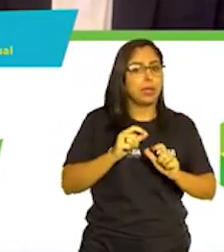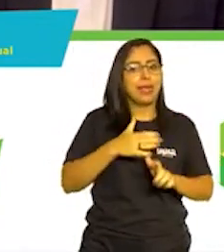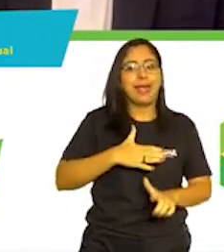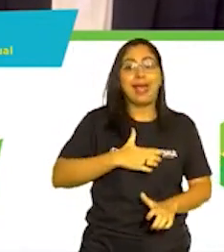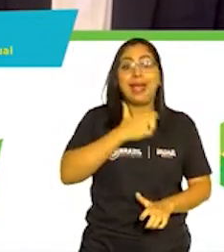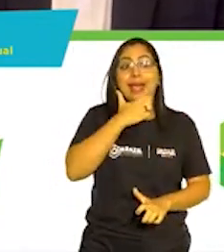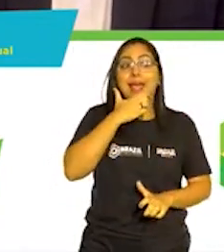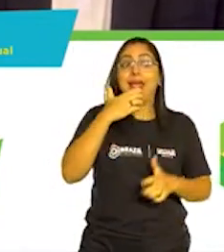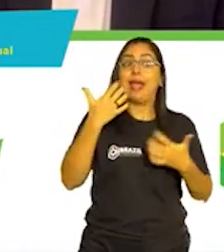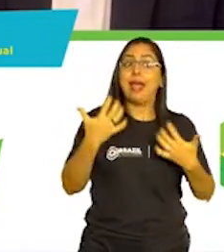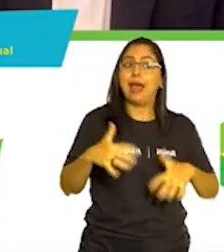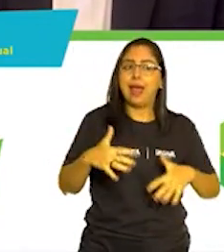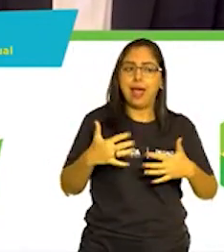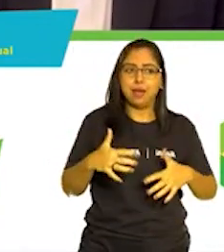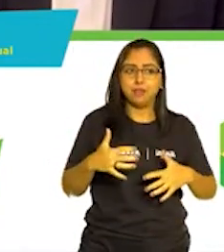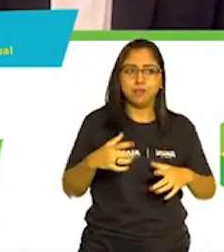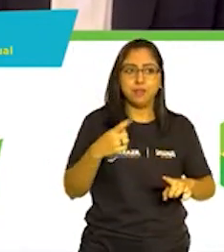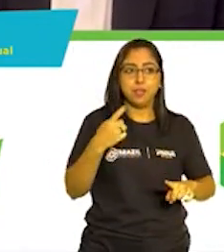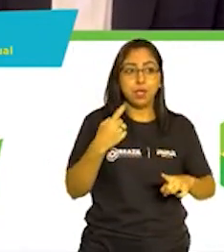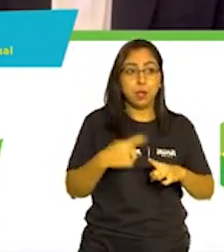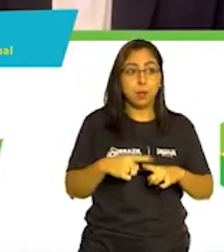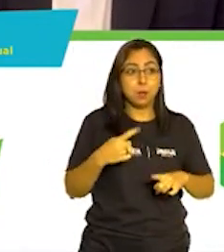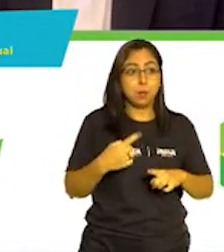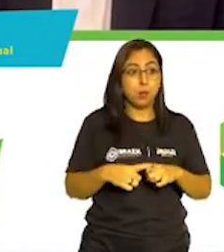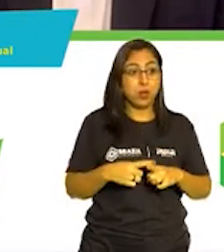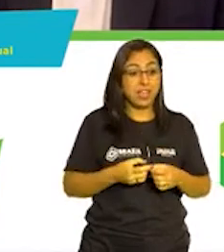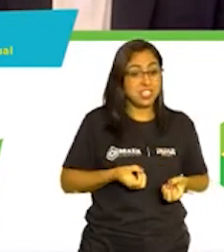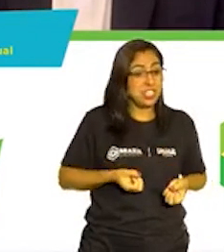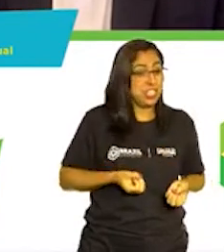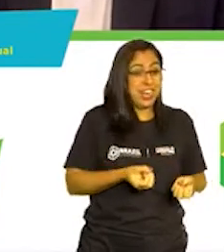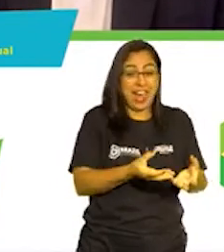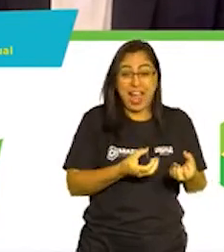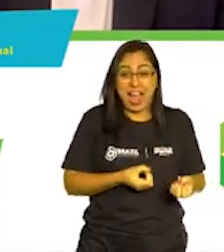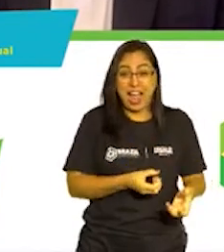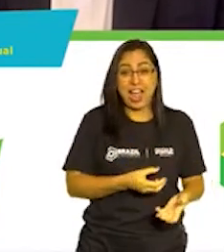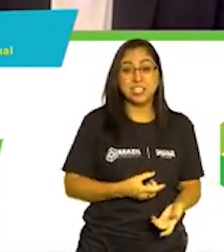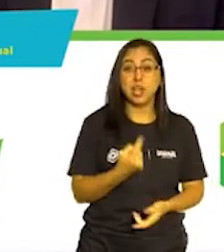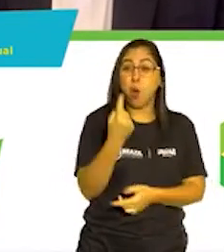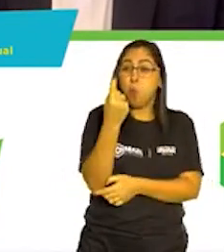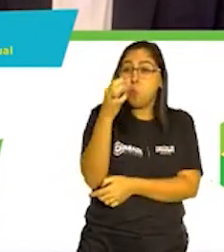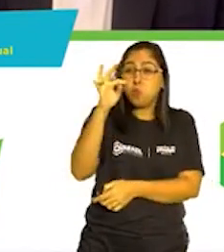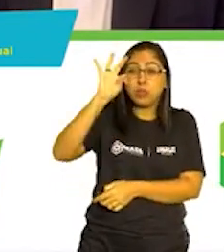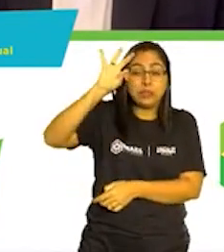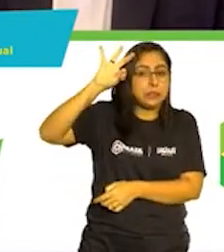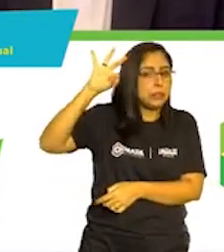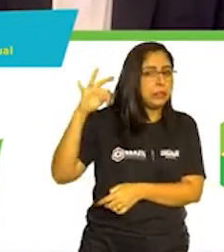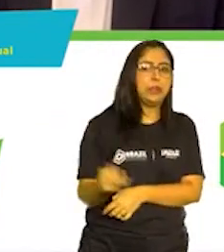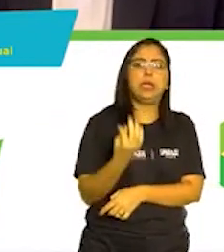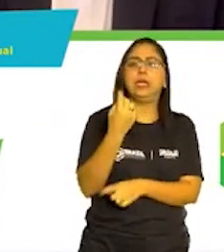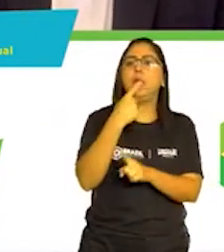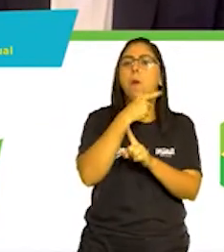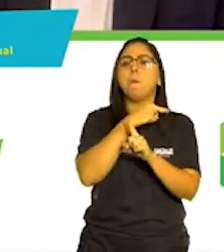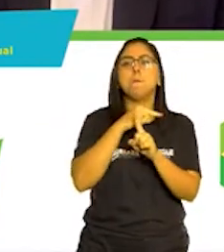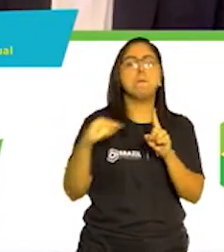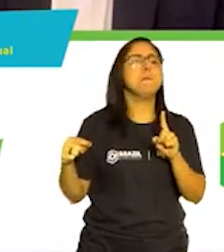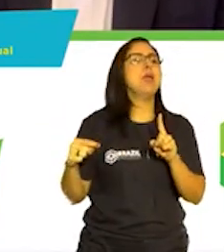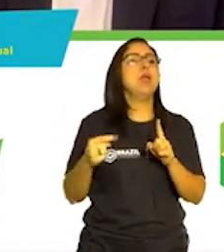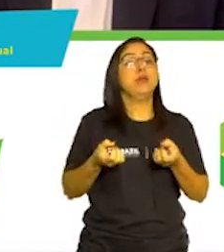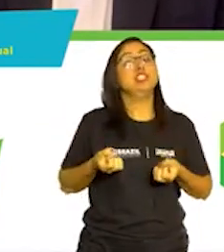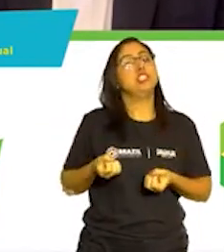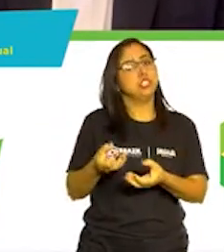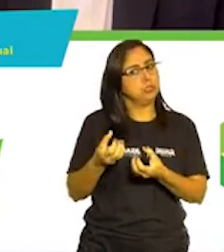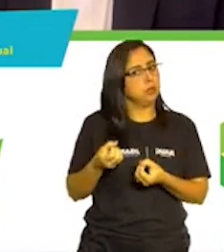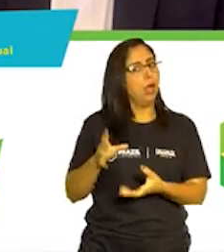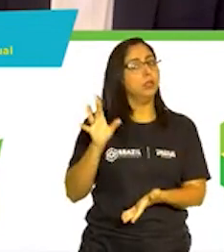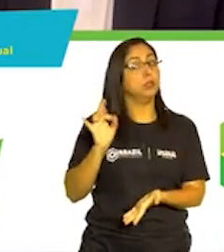porque, como o Mansueto colocou, não é um problema. A gente gasta 1,5 trilhão só meio que na área social. A gente gasta bem,